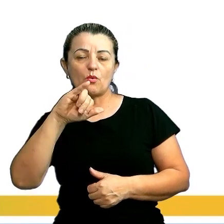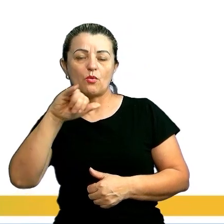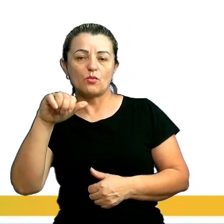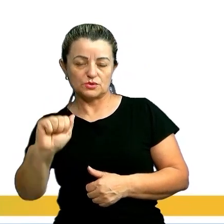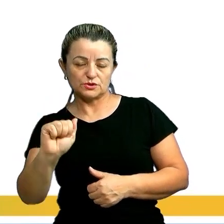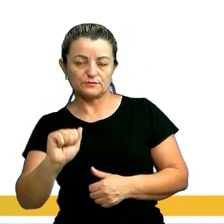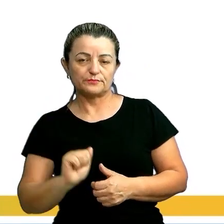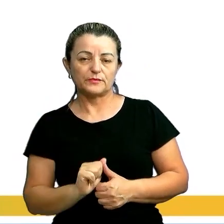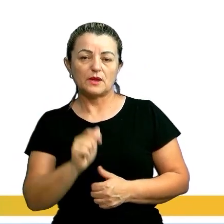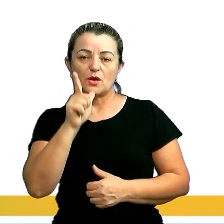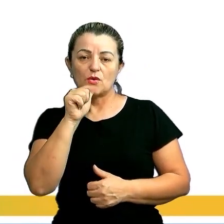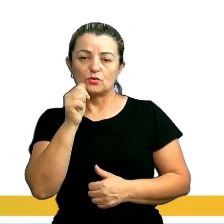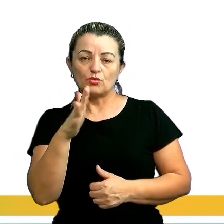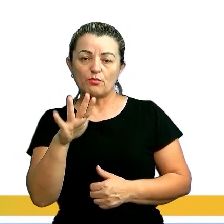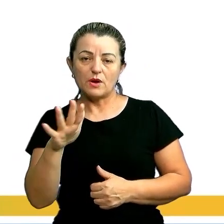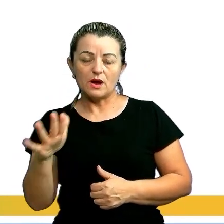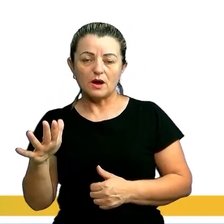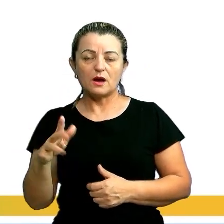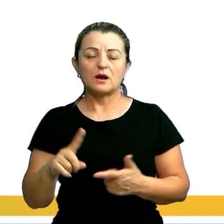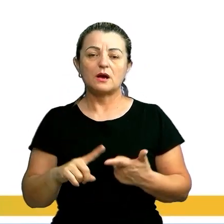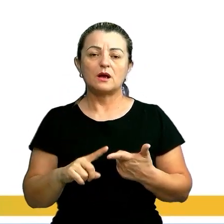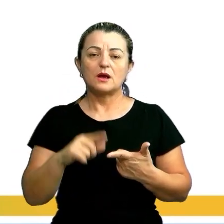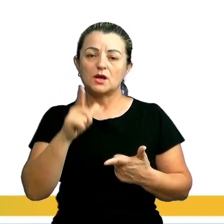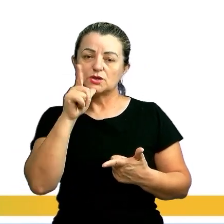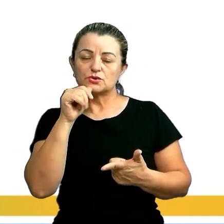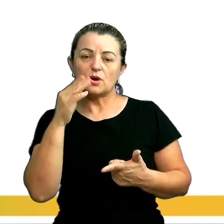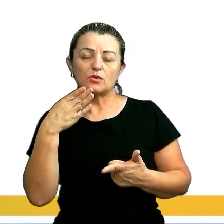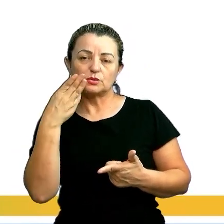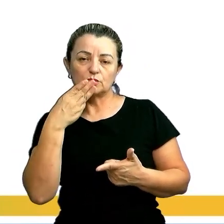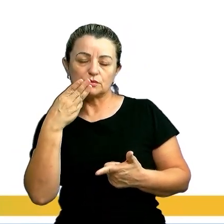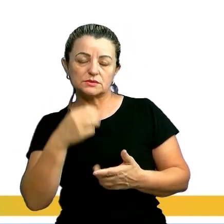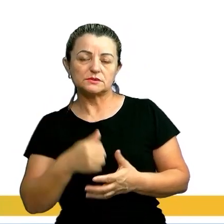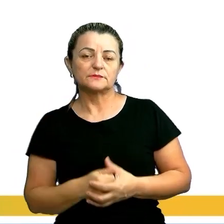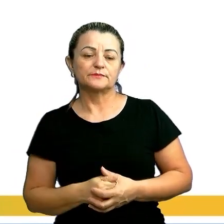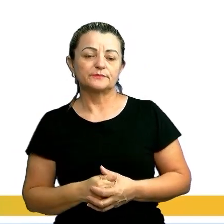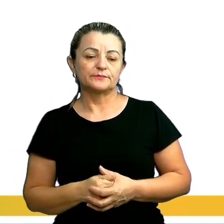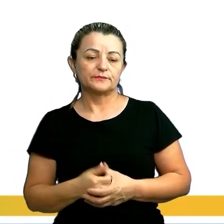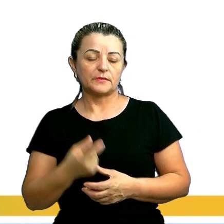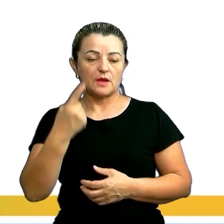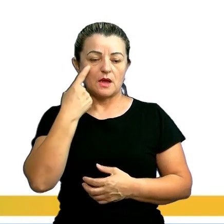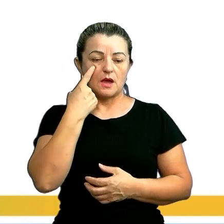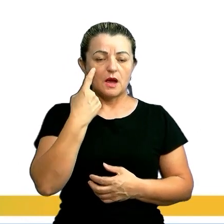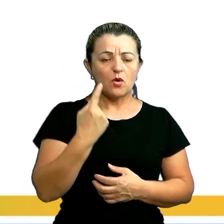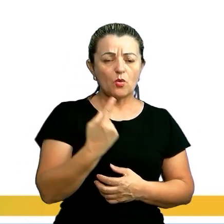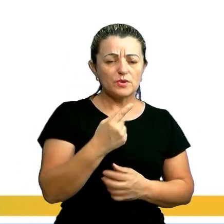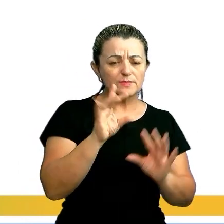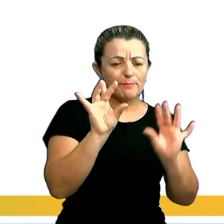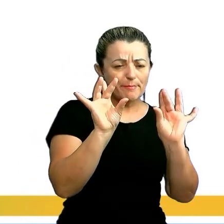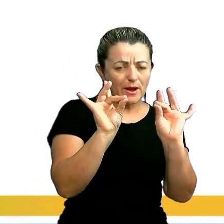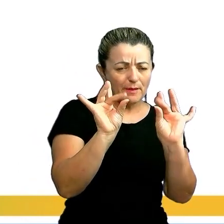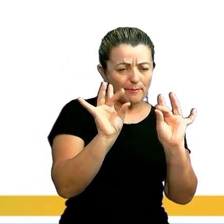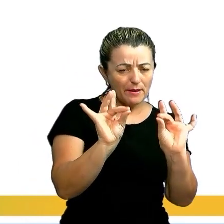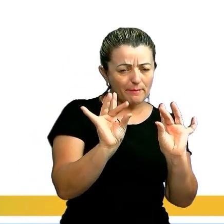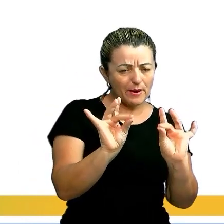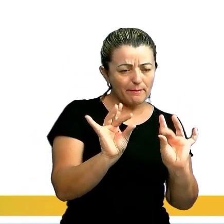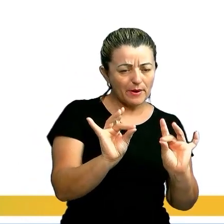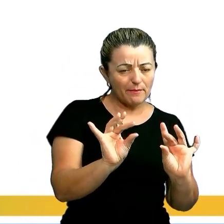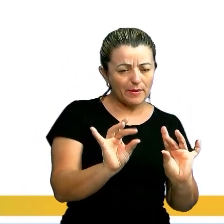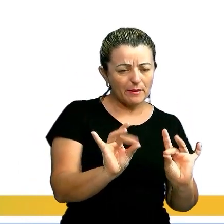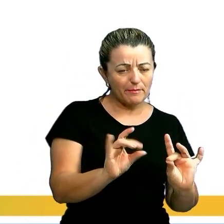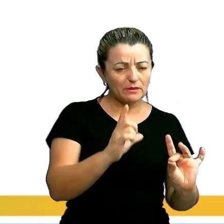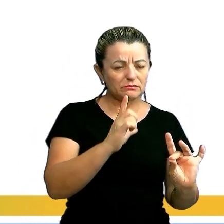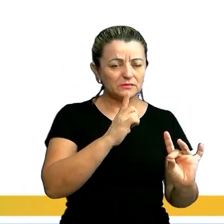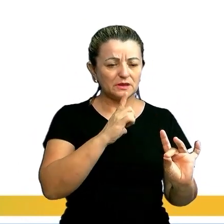Depois, percebam que há um nomezinho chamado gastrulação. Opa, fase